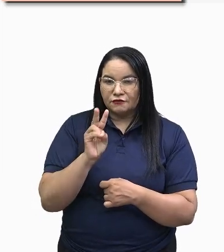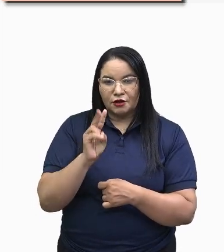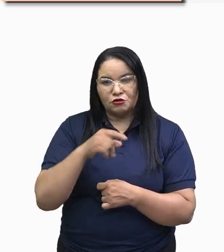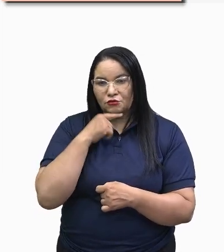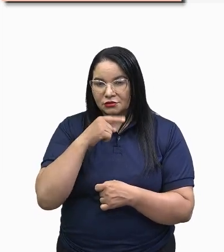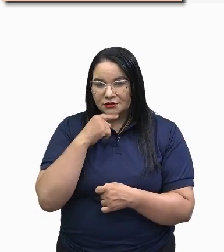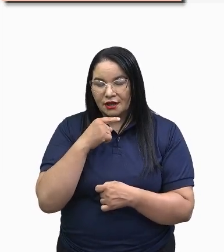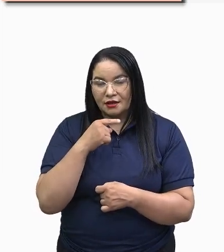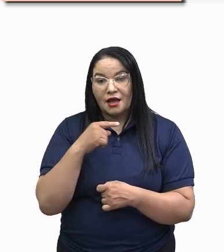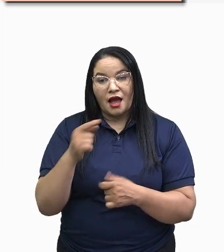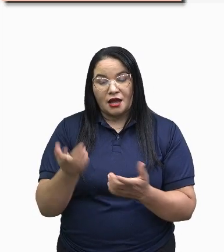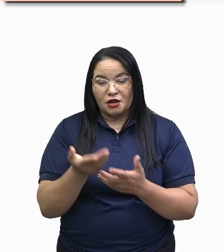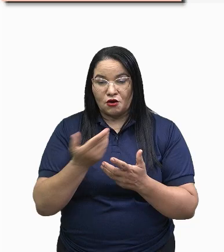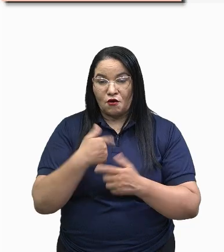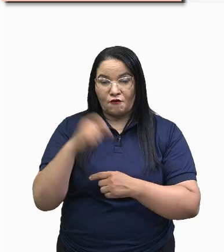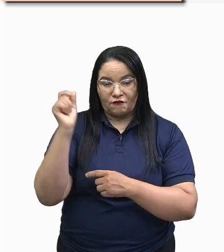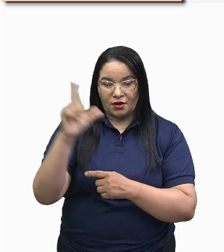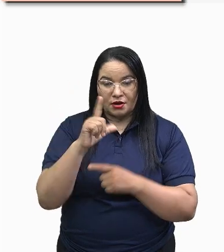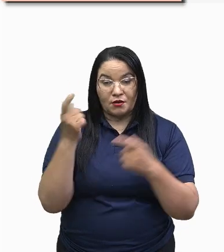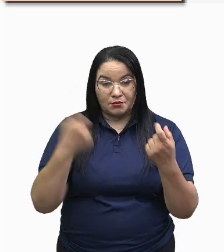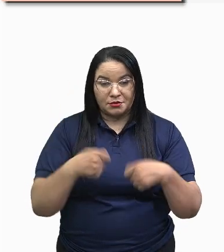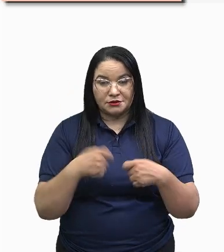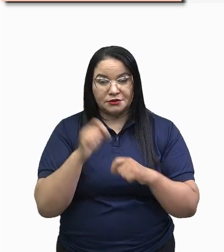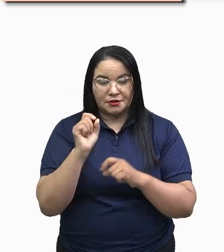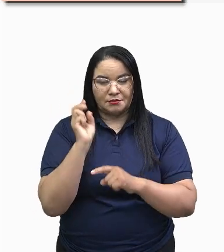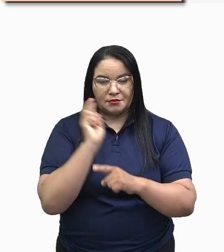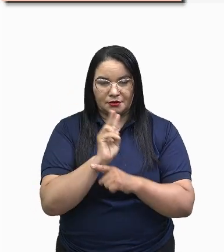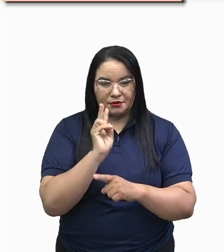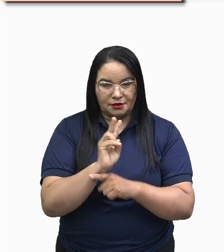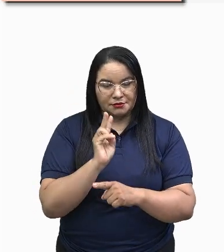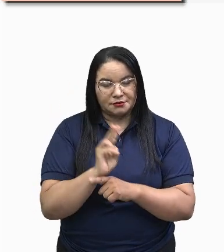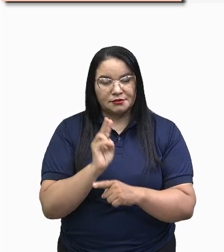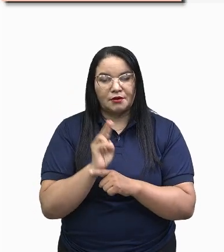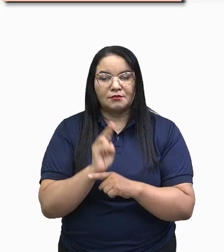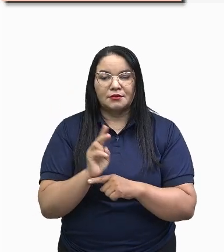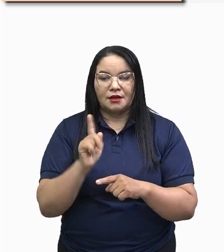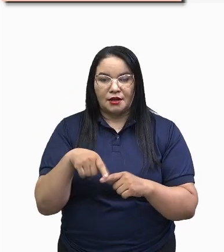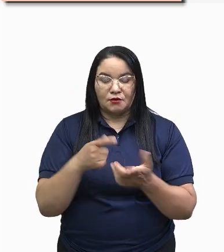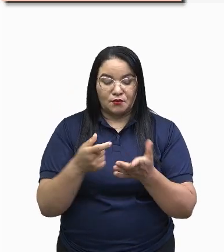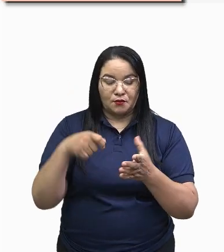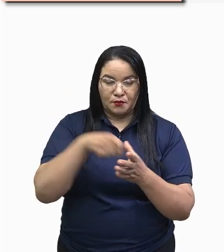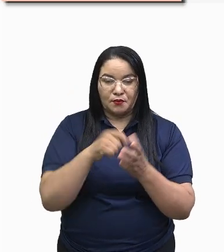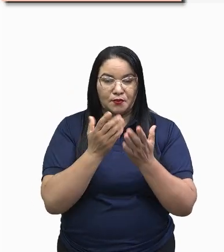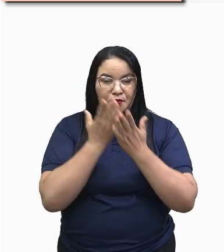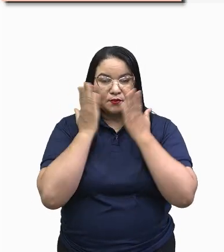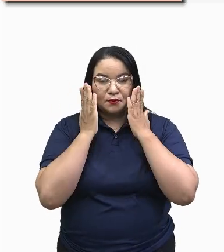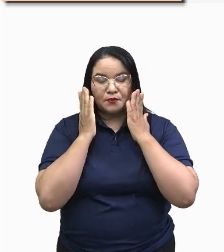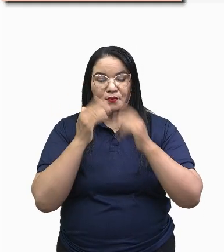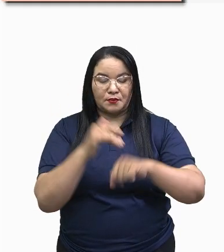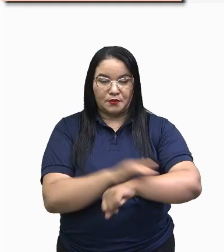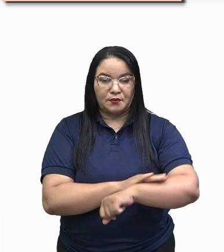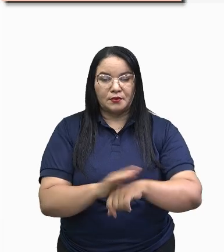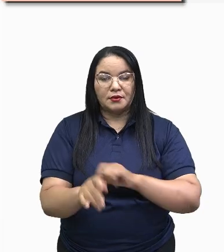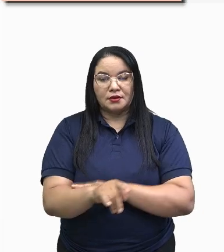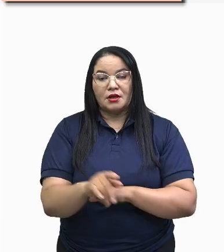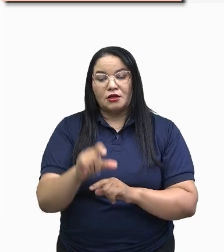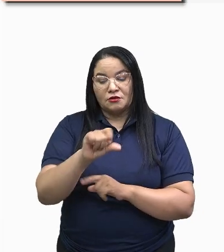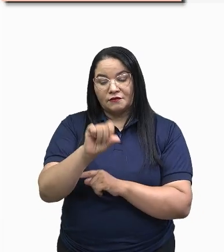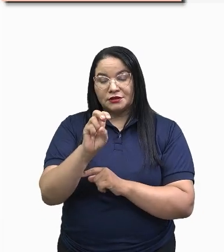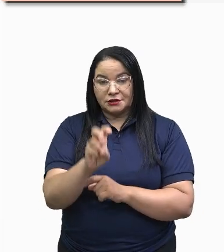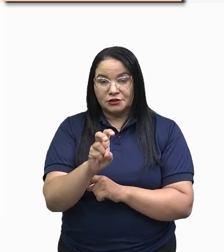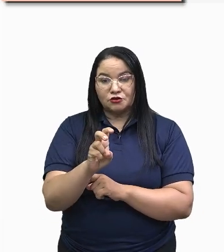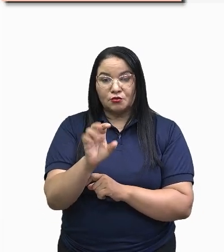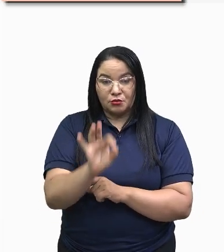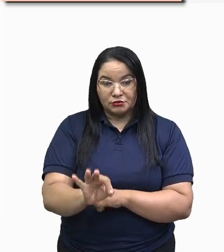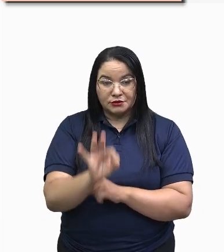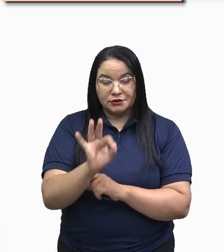no verão amazônico, você precisa se proteger. E representa cerca de 95% da radiação UV que